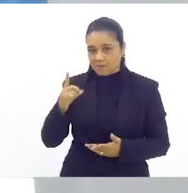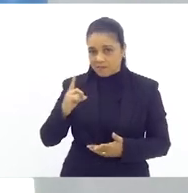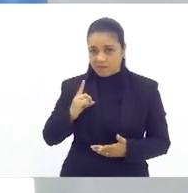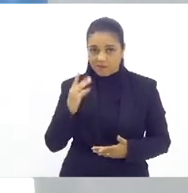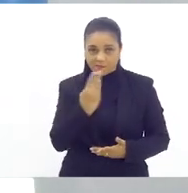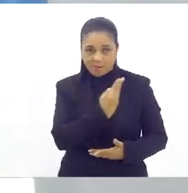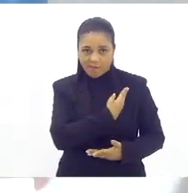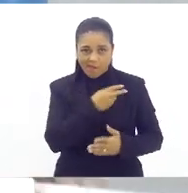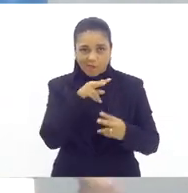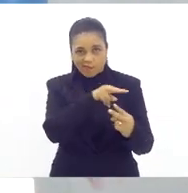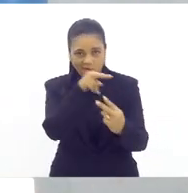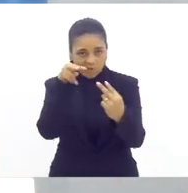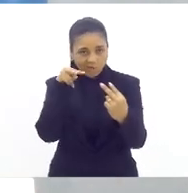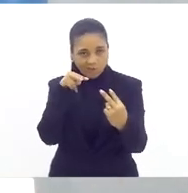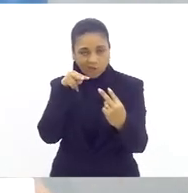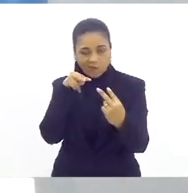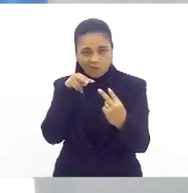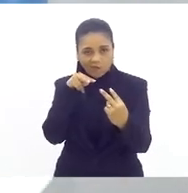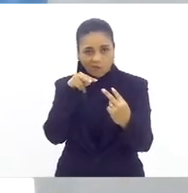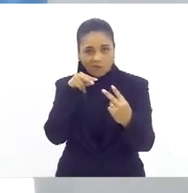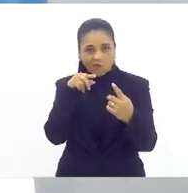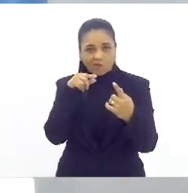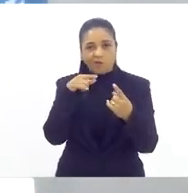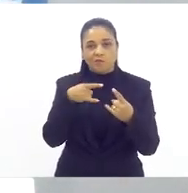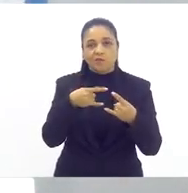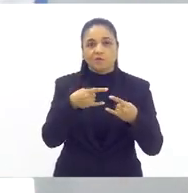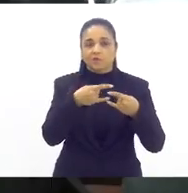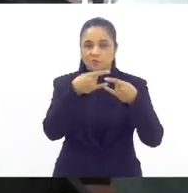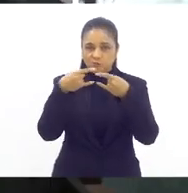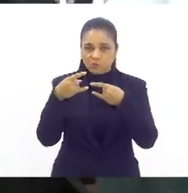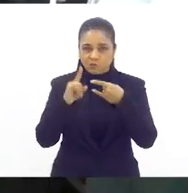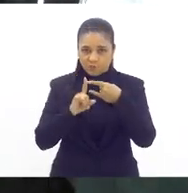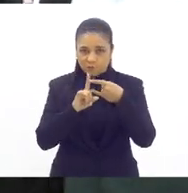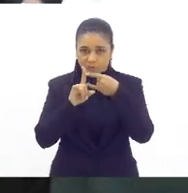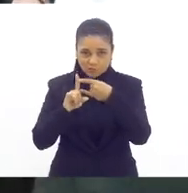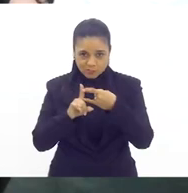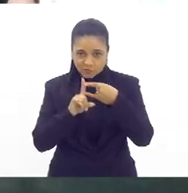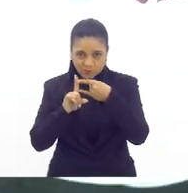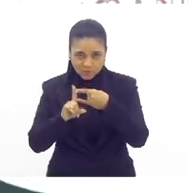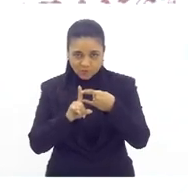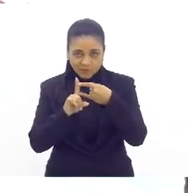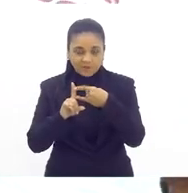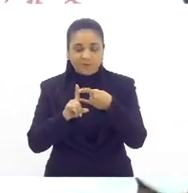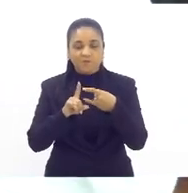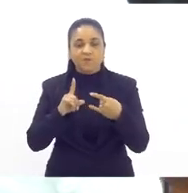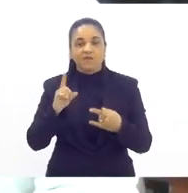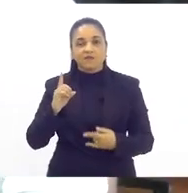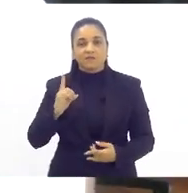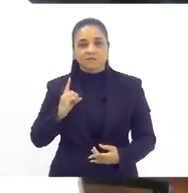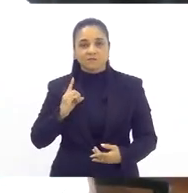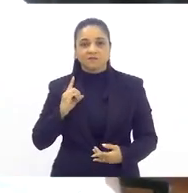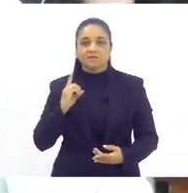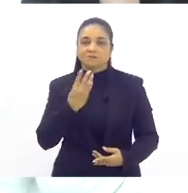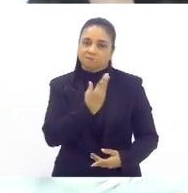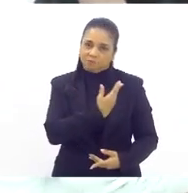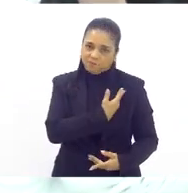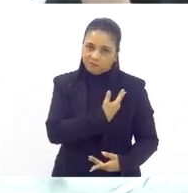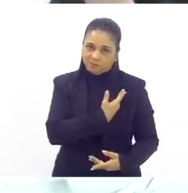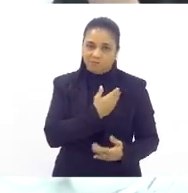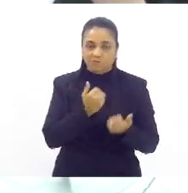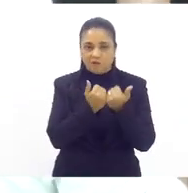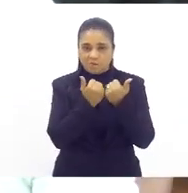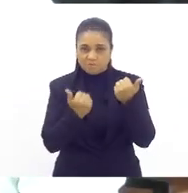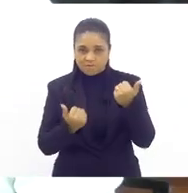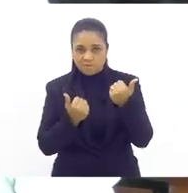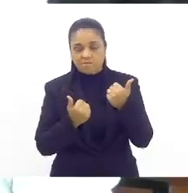Balbi que ela tava falando e a ligação tava muito ruim Deputado Dani Balbi vice-presidente